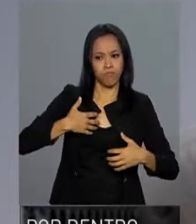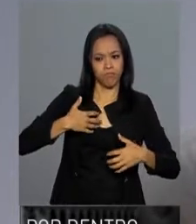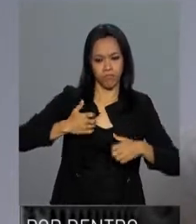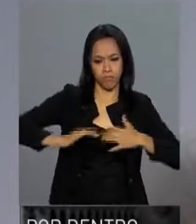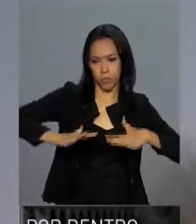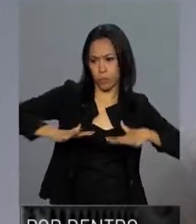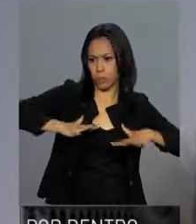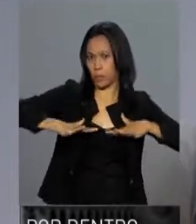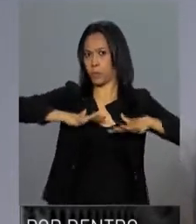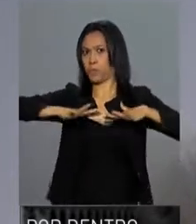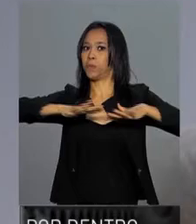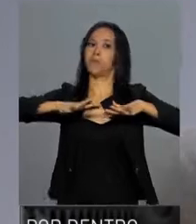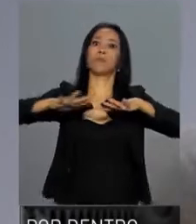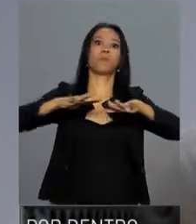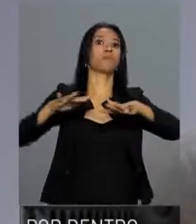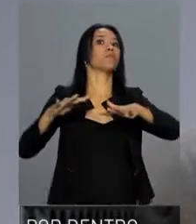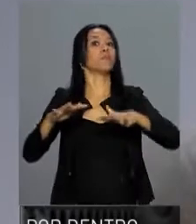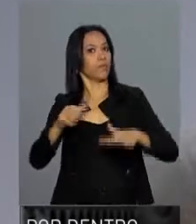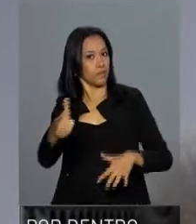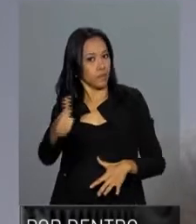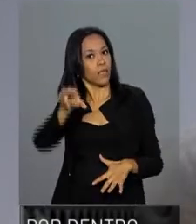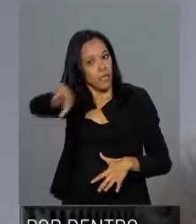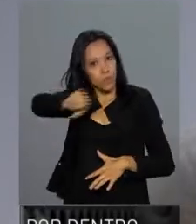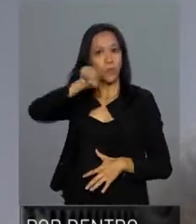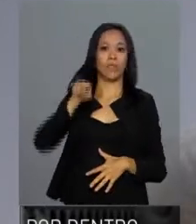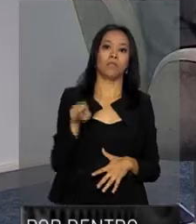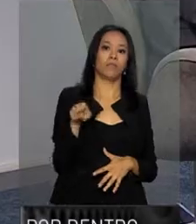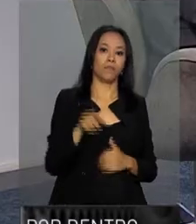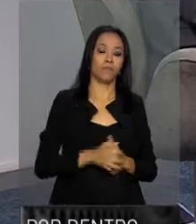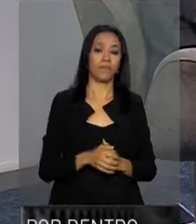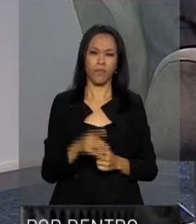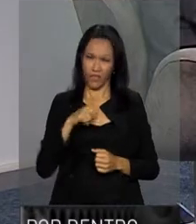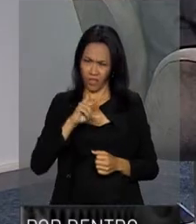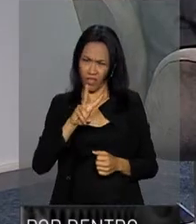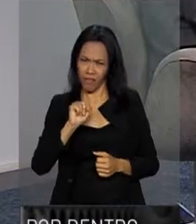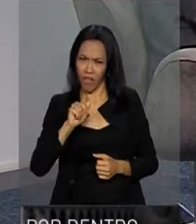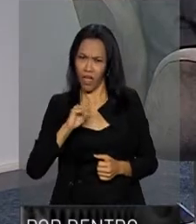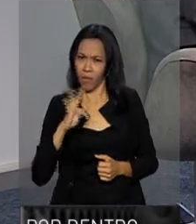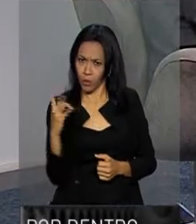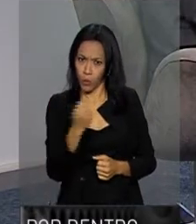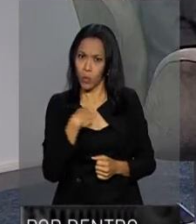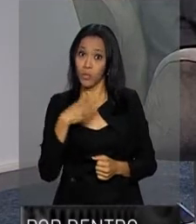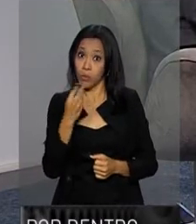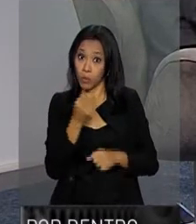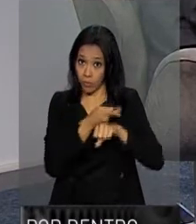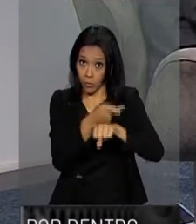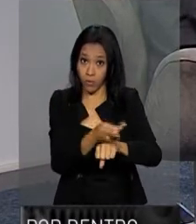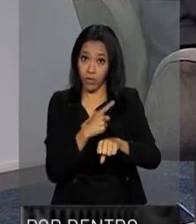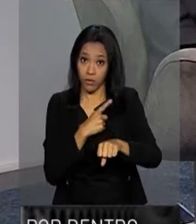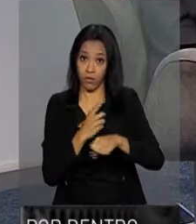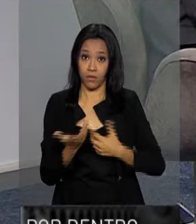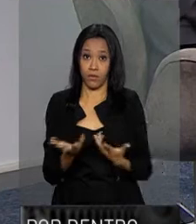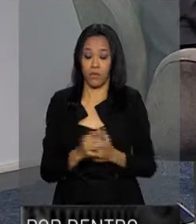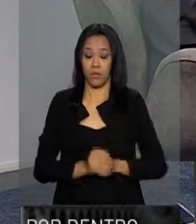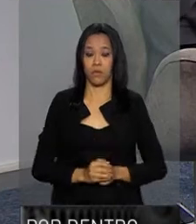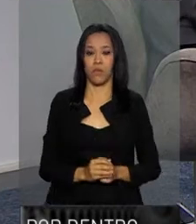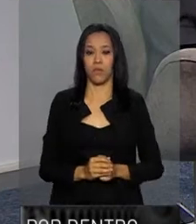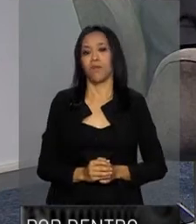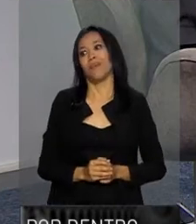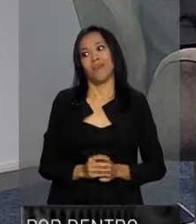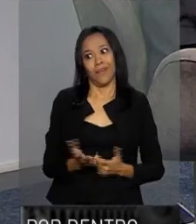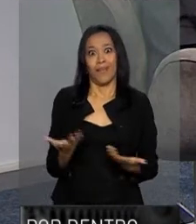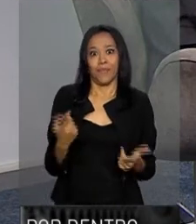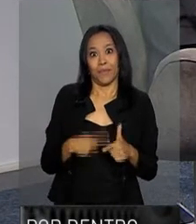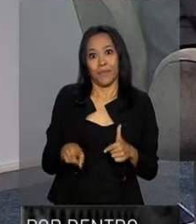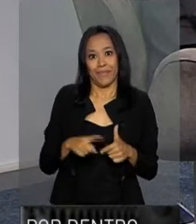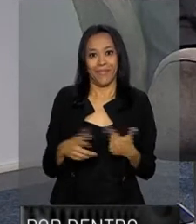é esportivo estão escolhidos para bolsa e tem vaga pra todo mundo existe muita procura ministro isso é um problema